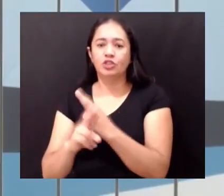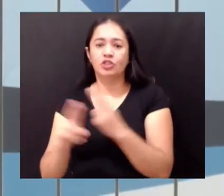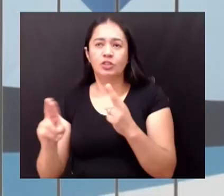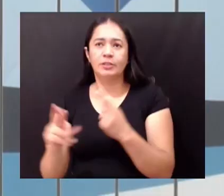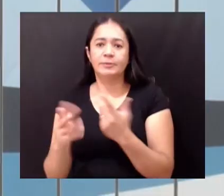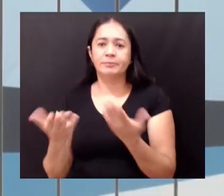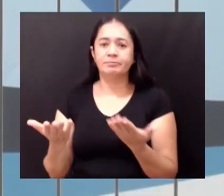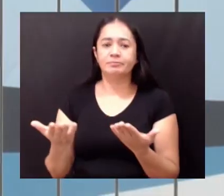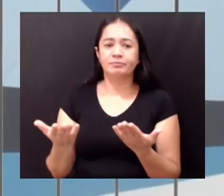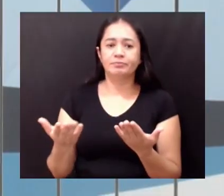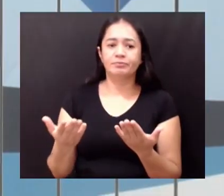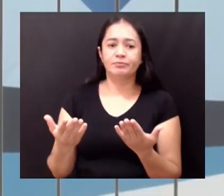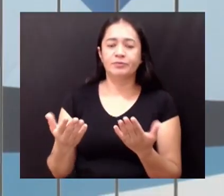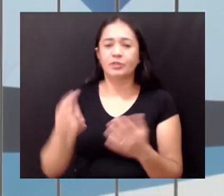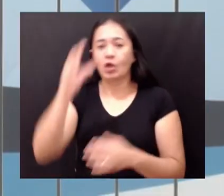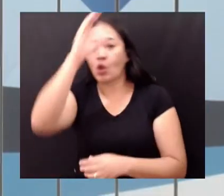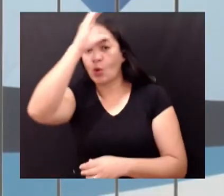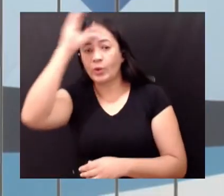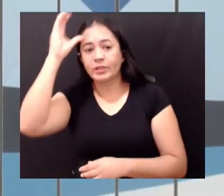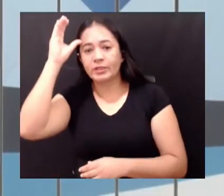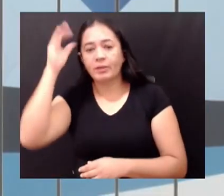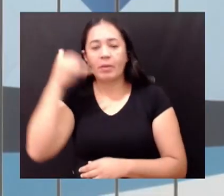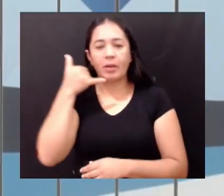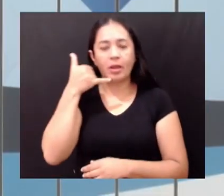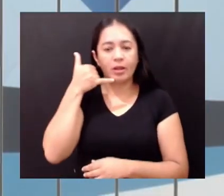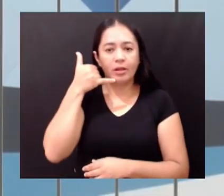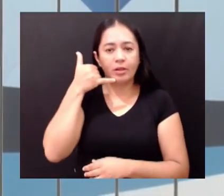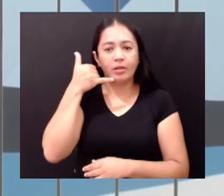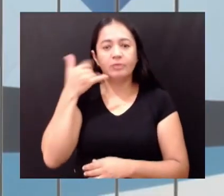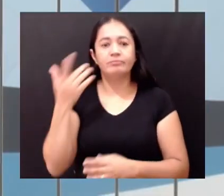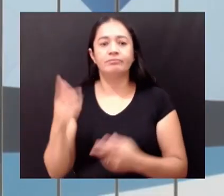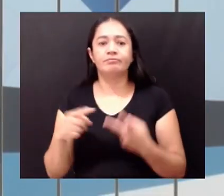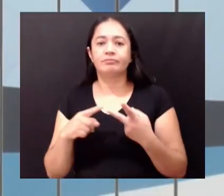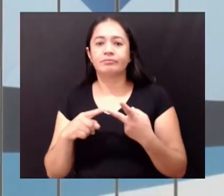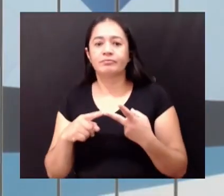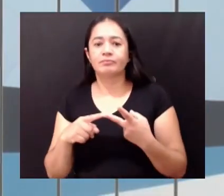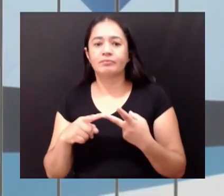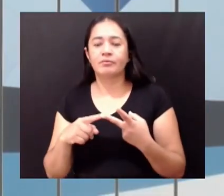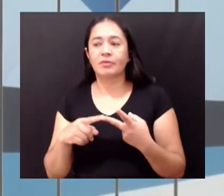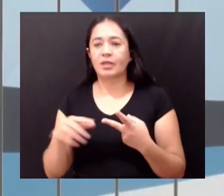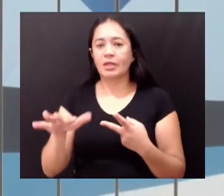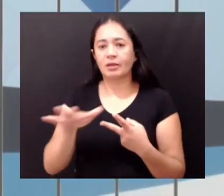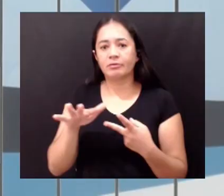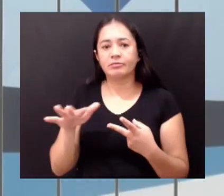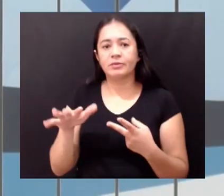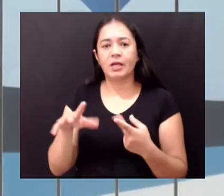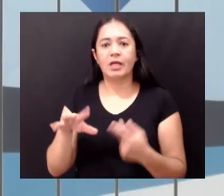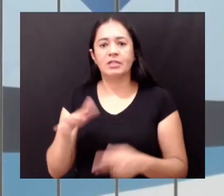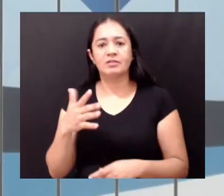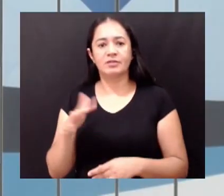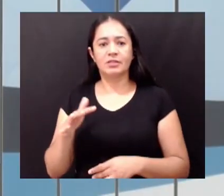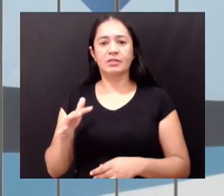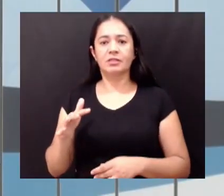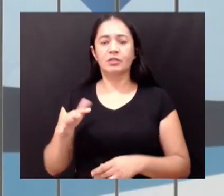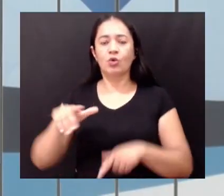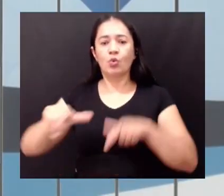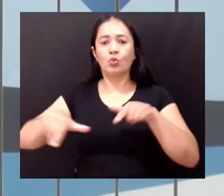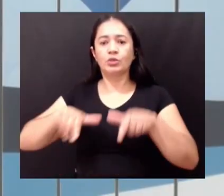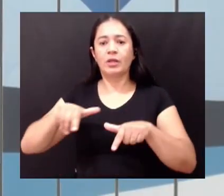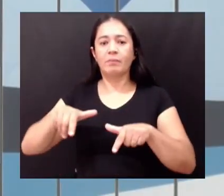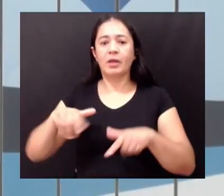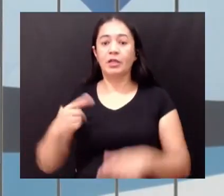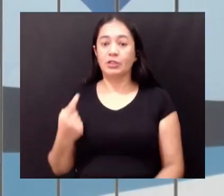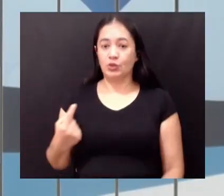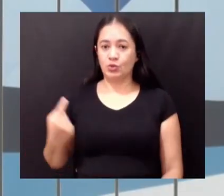com o cliente, né? Que está no atendimento telefônico. São áreas que muitas vezes o trabalho é mais individual. Então, esses